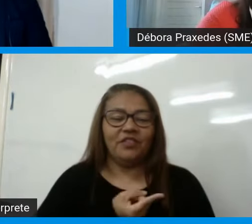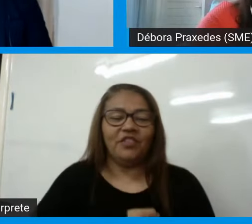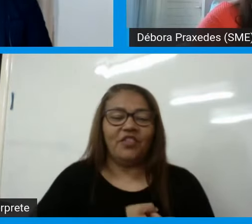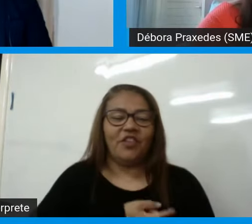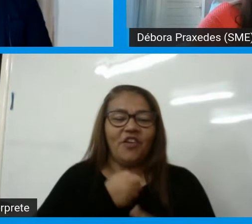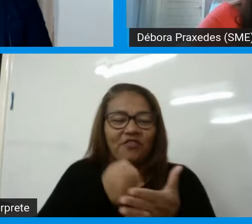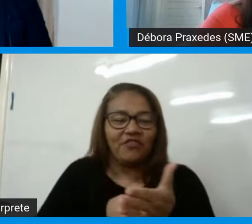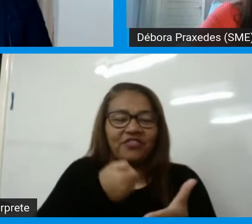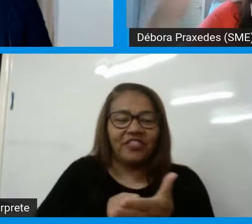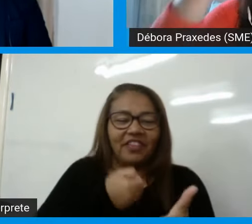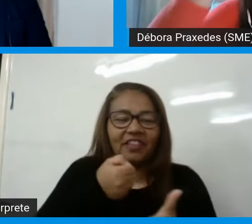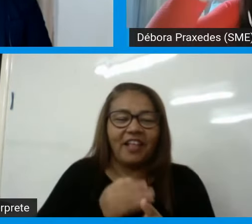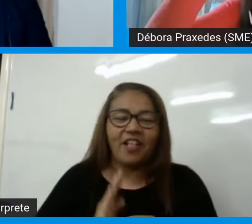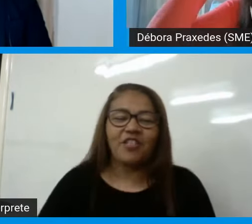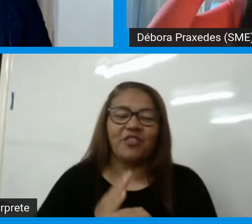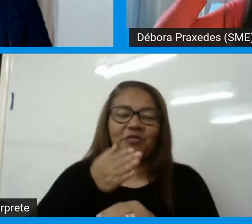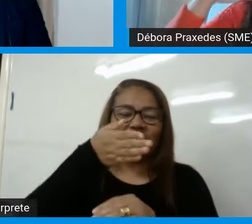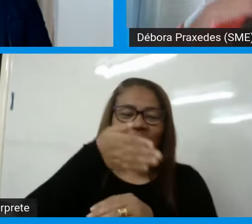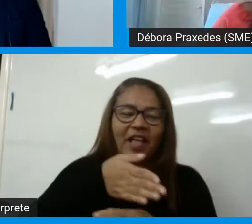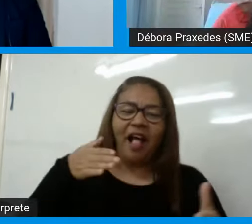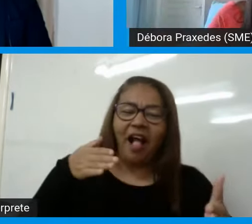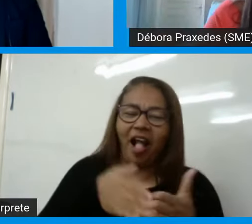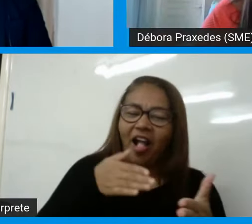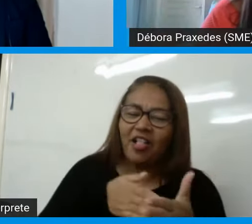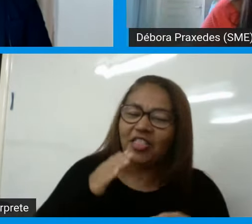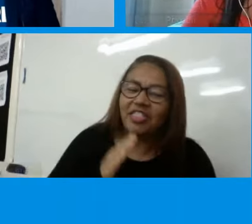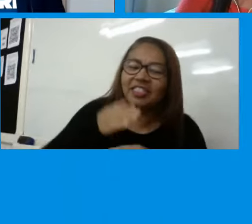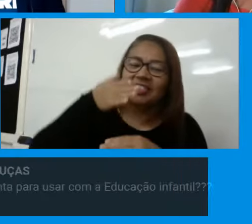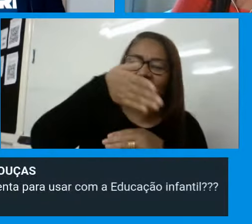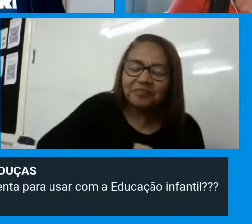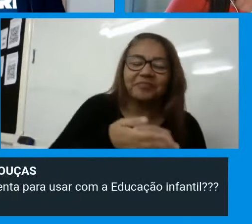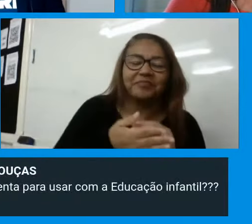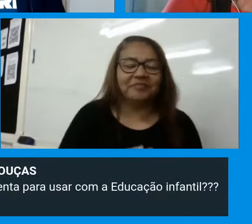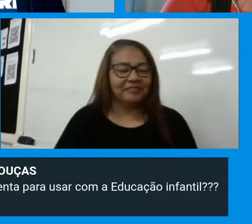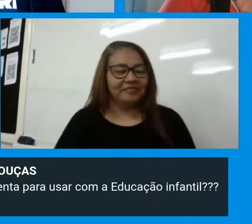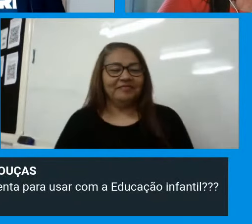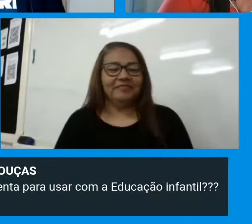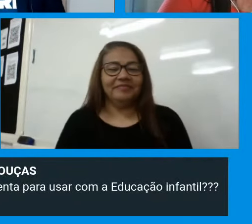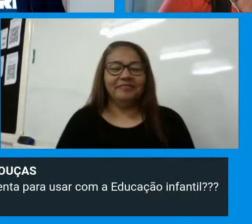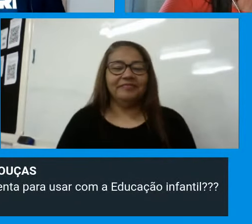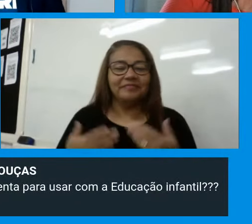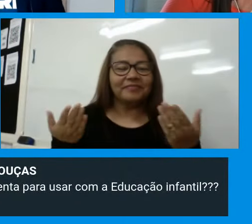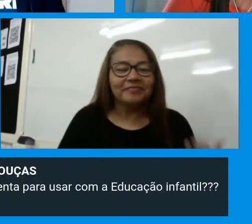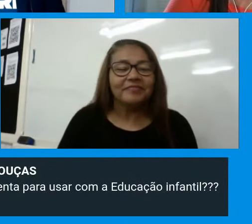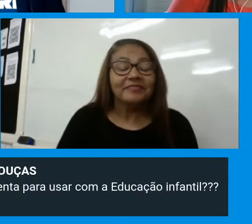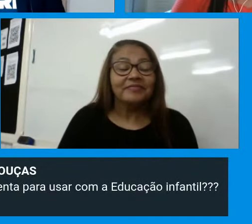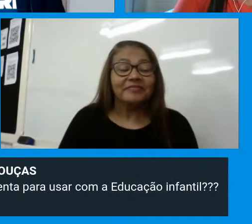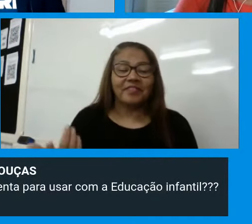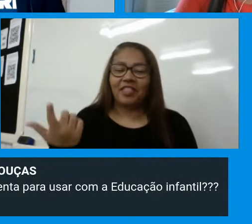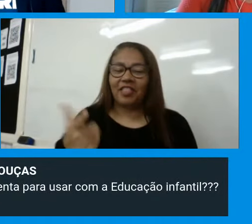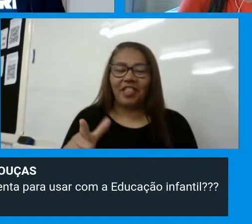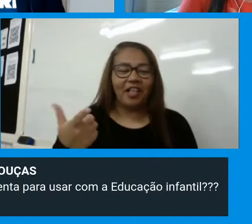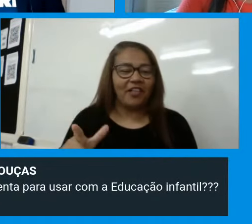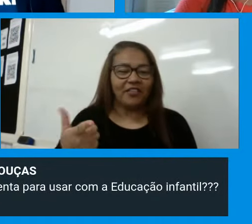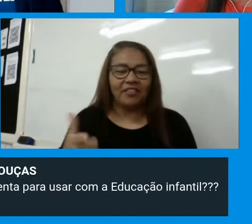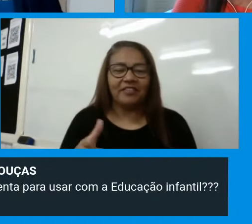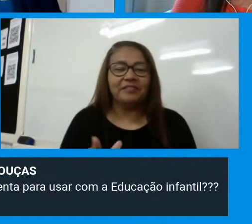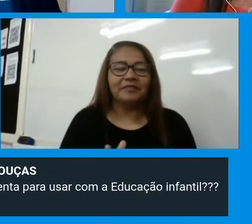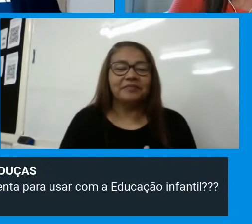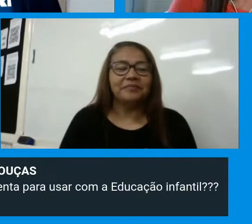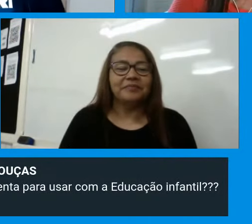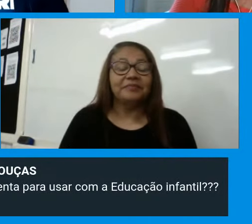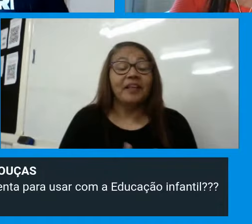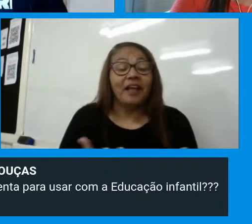né? E eu acho que a gente não tem mais nenhum questionamento. Olha, apareceu um,